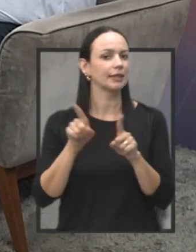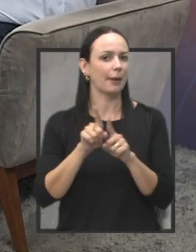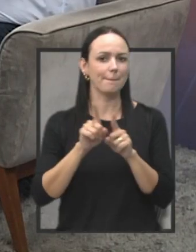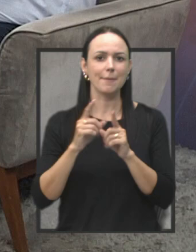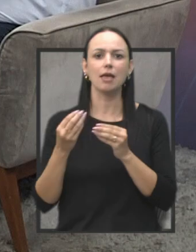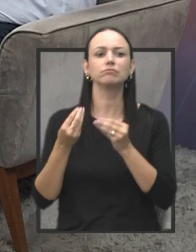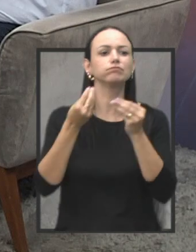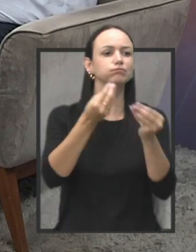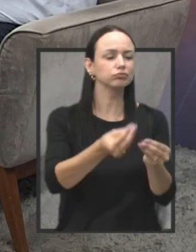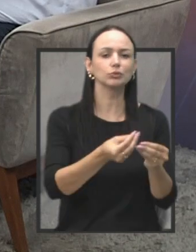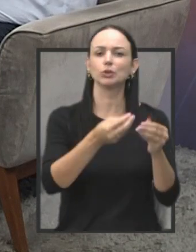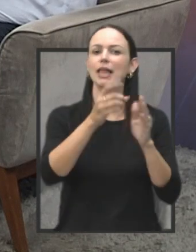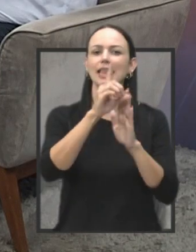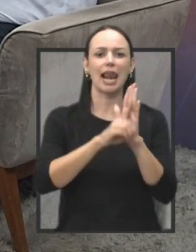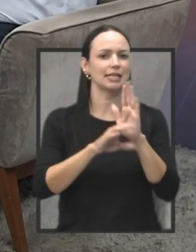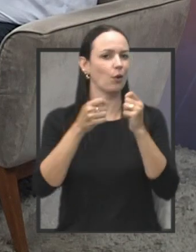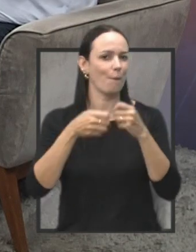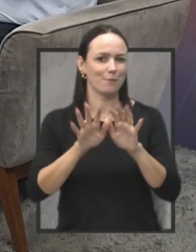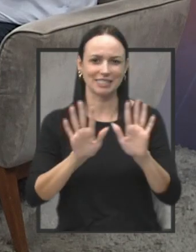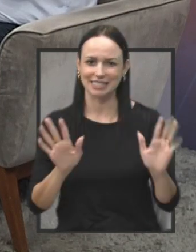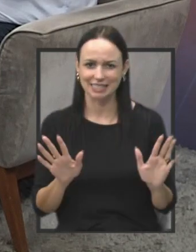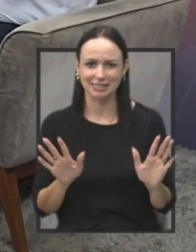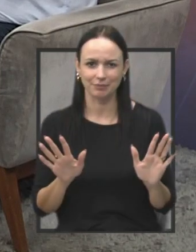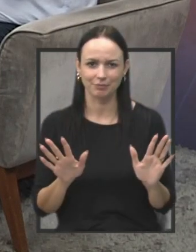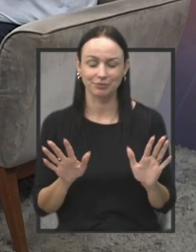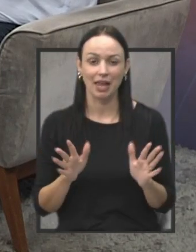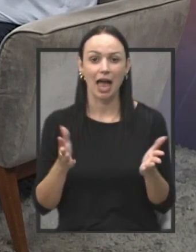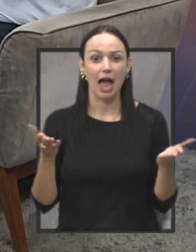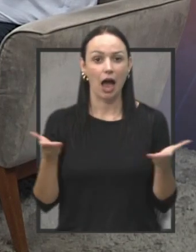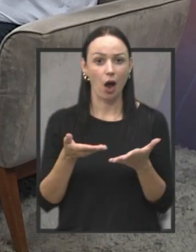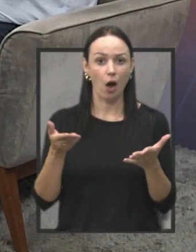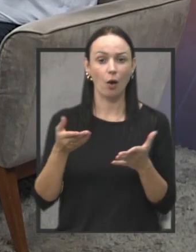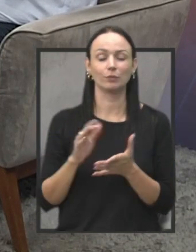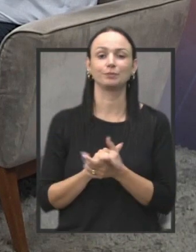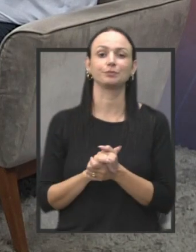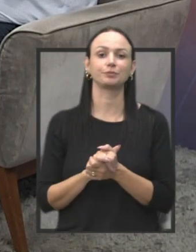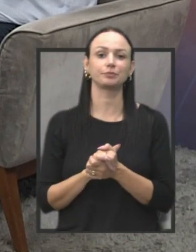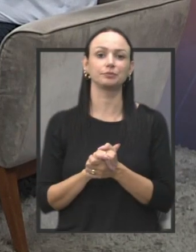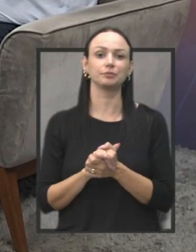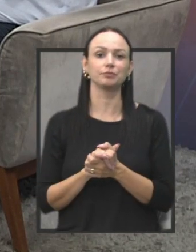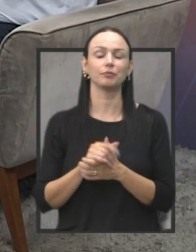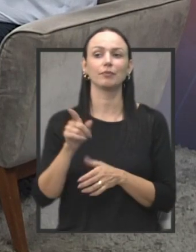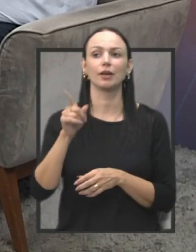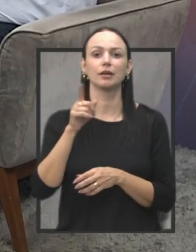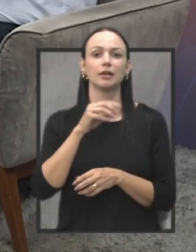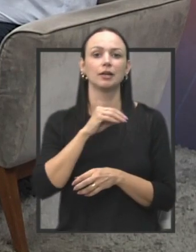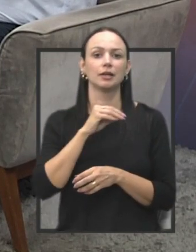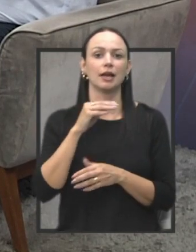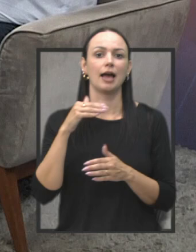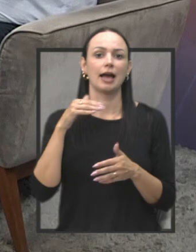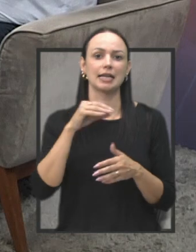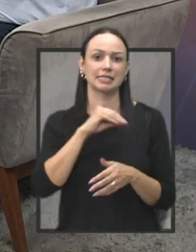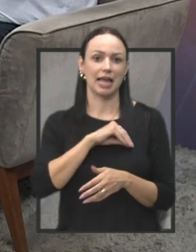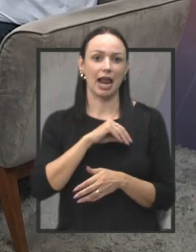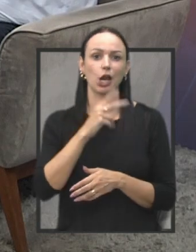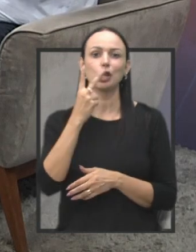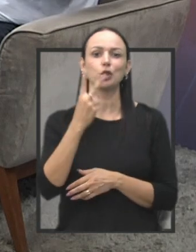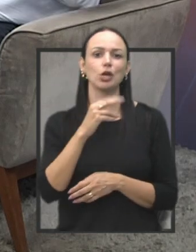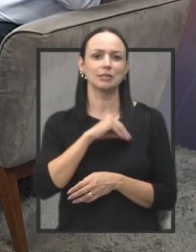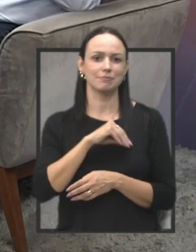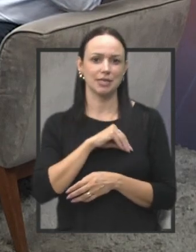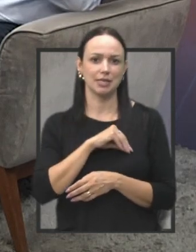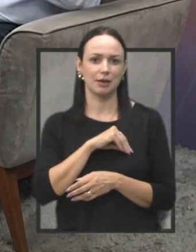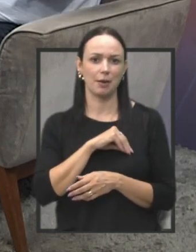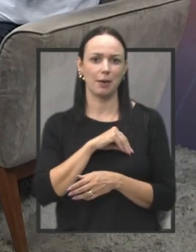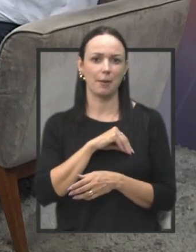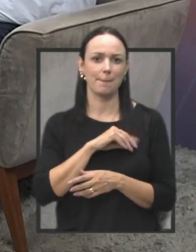declarar. Exatamente. Então, mas o que acontece? Se de repente a pessoa ganha aí até 2 salários mínimos, mas ela teve as